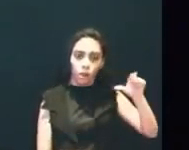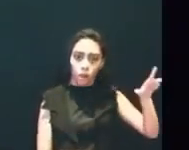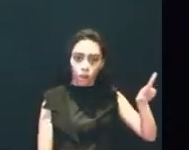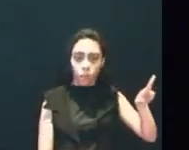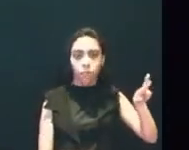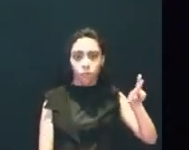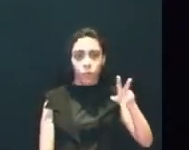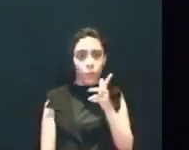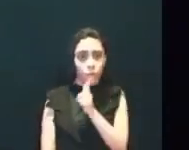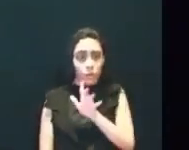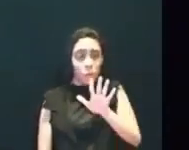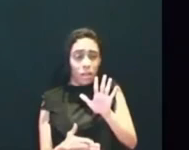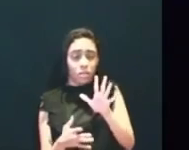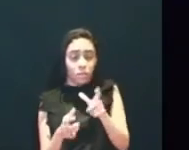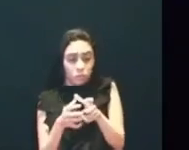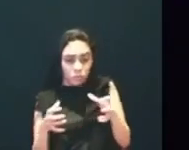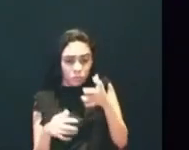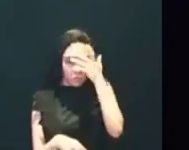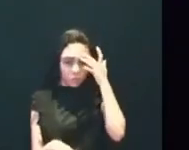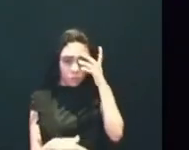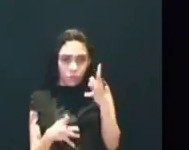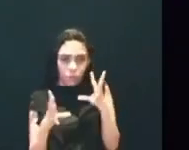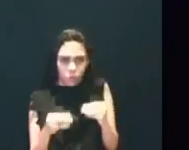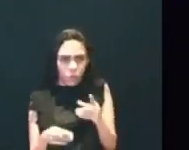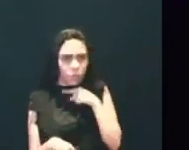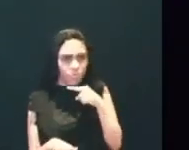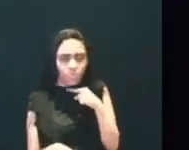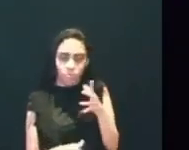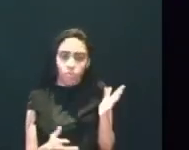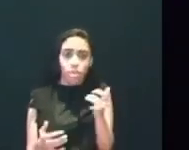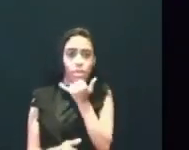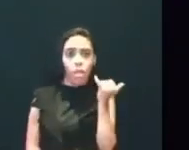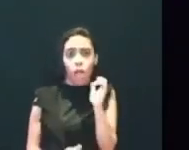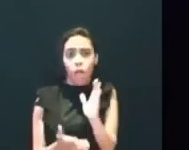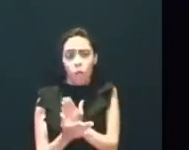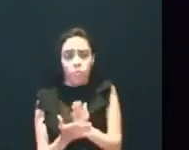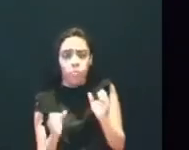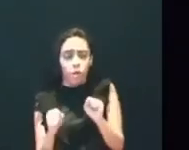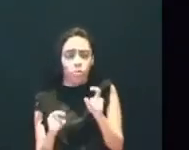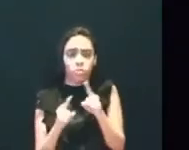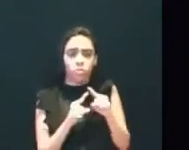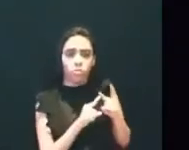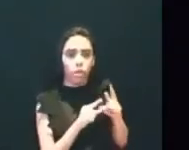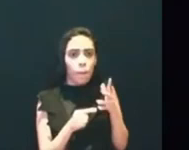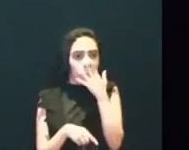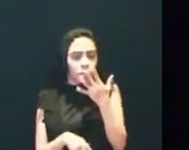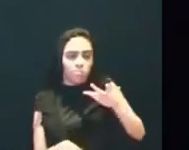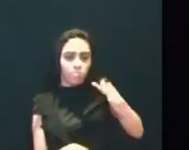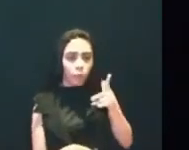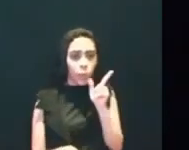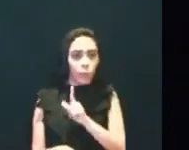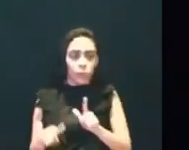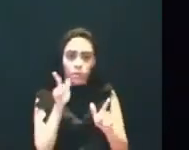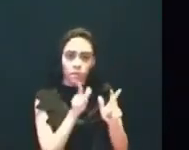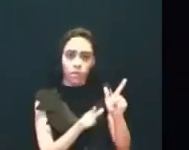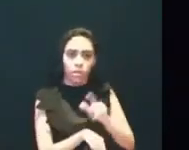molecular. Mas nem todos os pacientes atingem. Os pacientes eles podem ficar com uma remissão razoável, você ainda